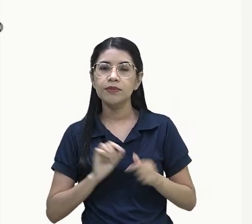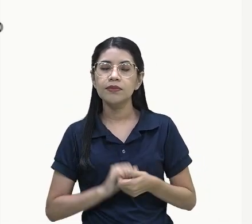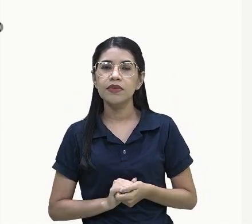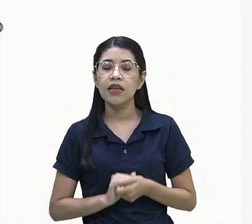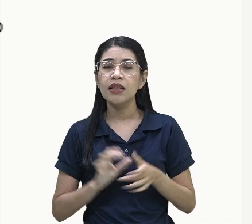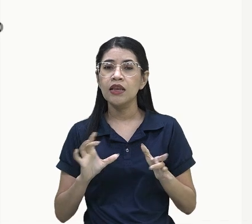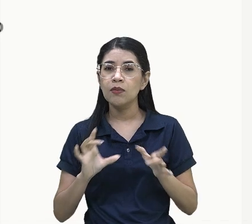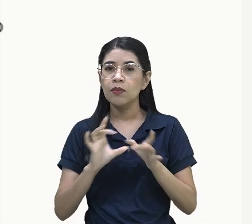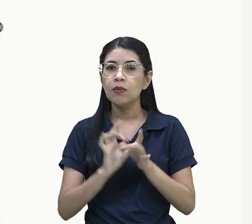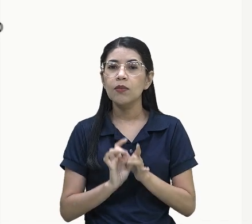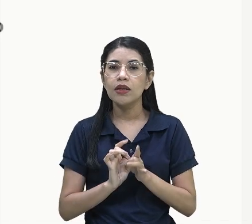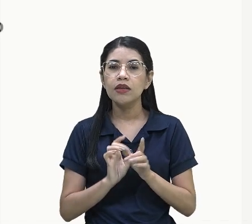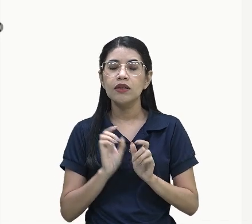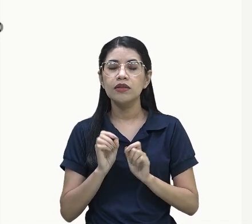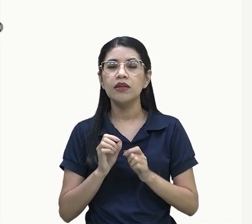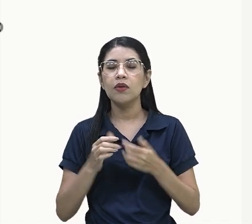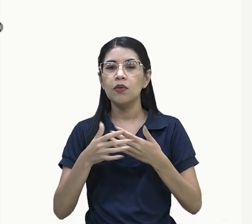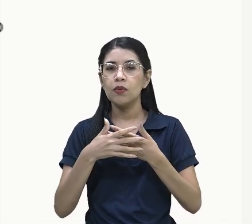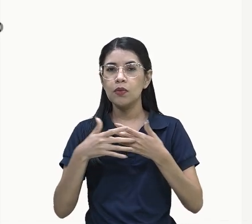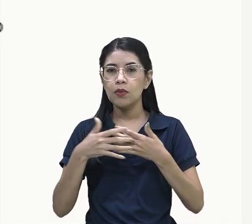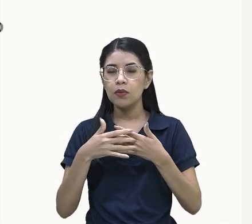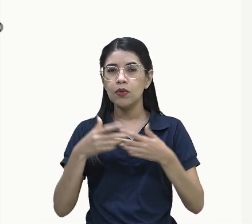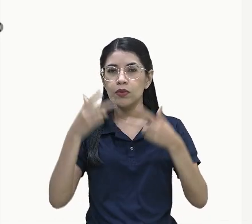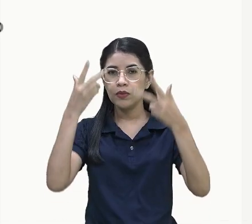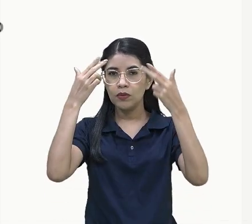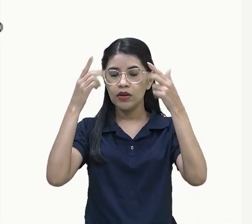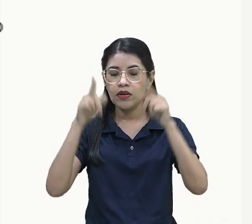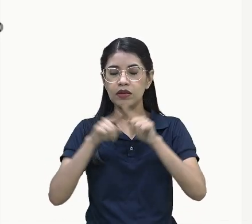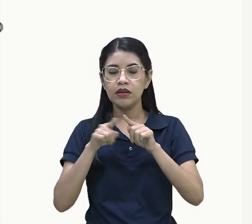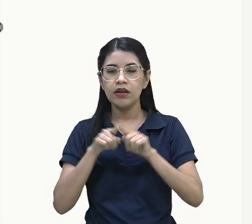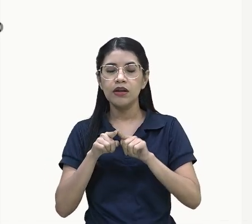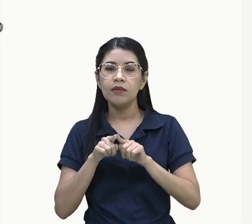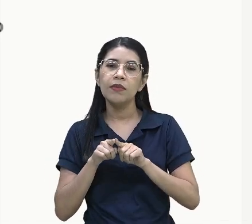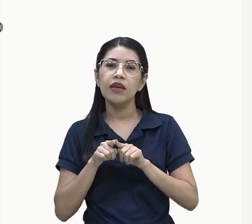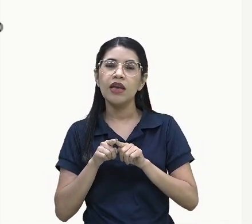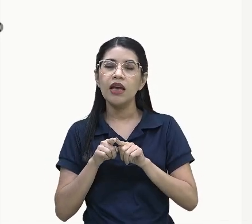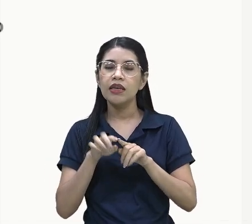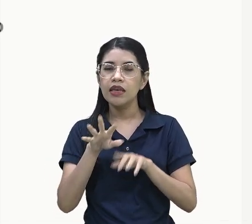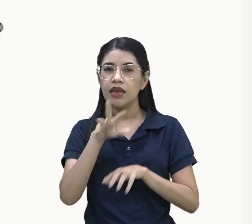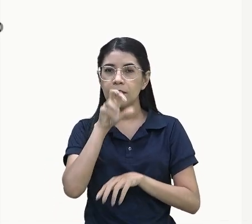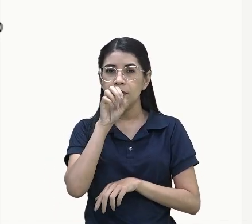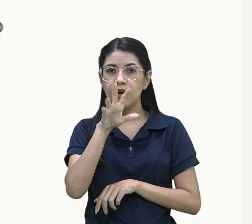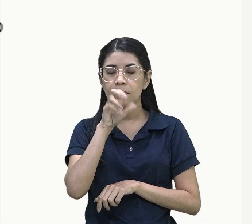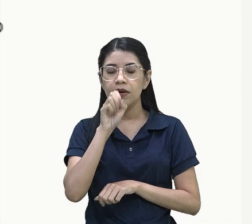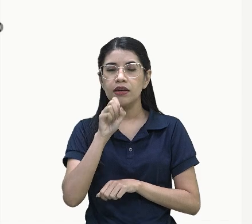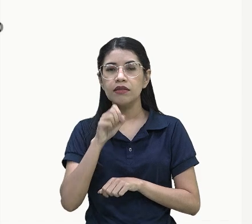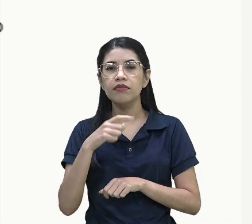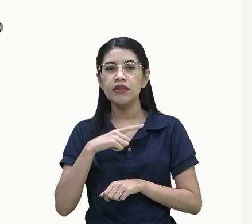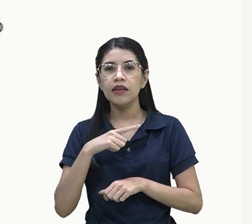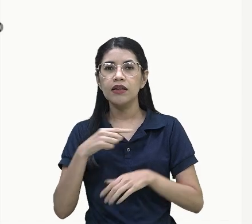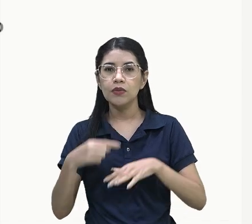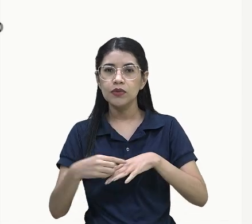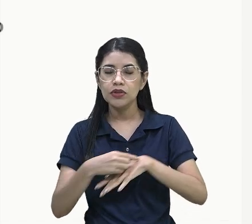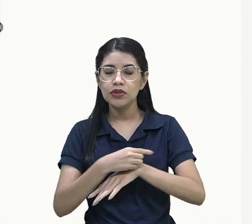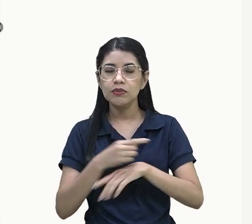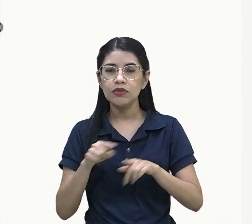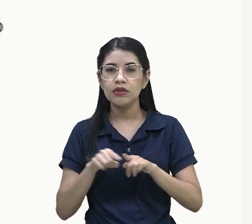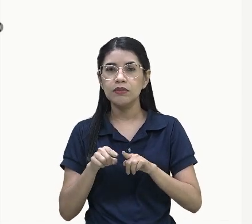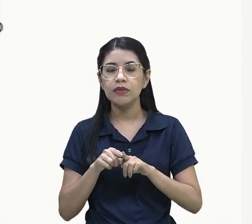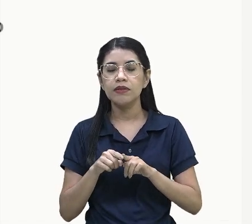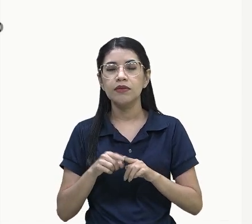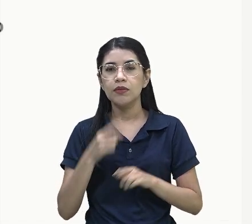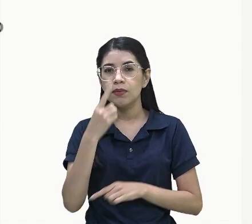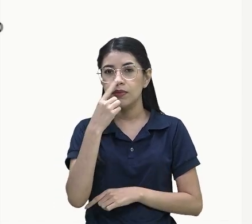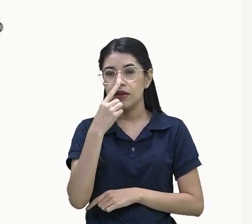as células do neurônio e as células receptoras de sinais da parte olfativa, né, da parte